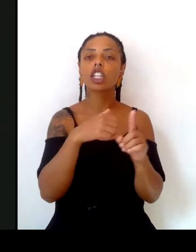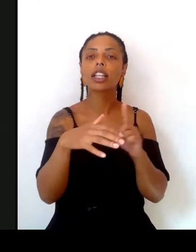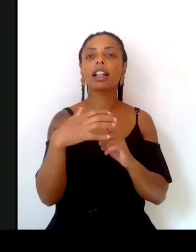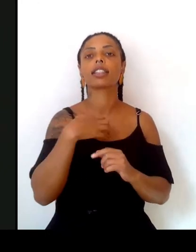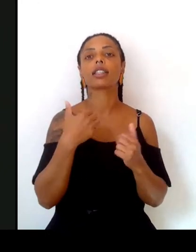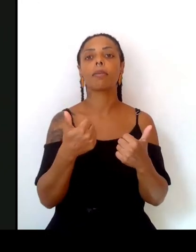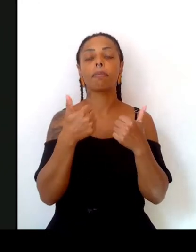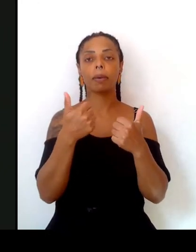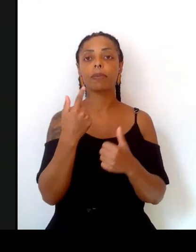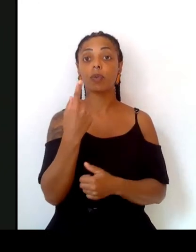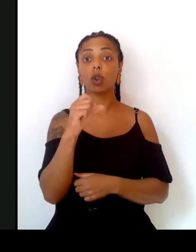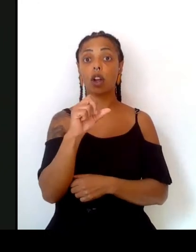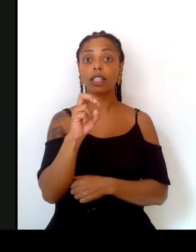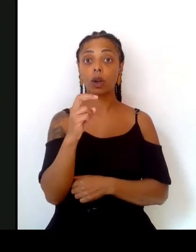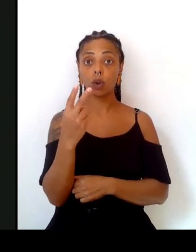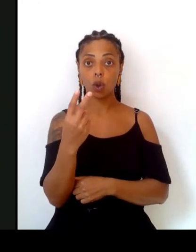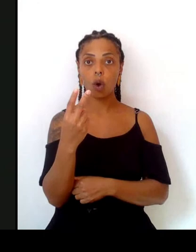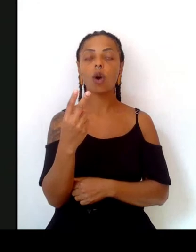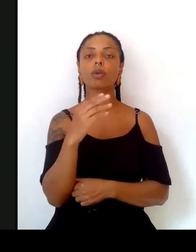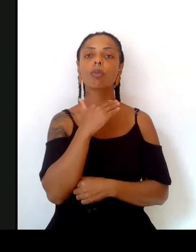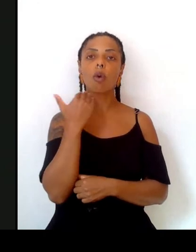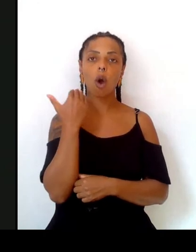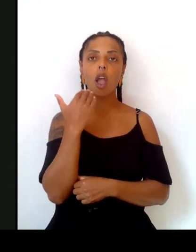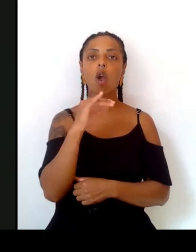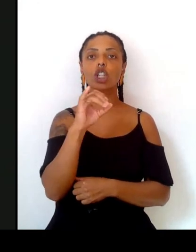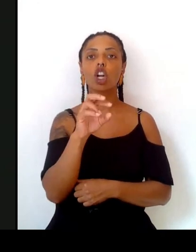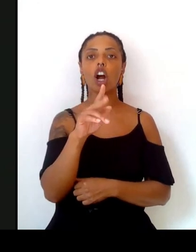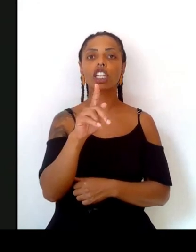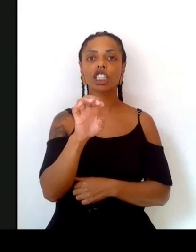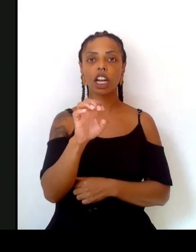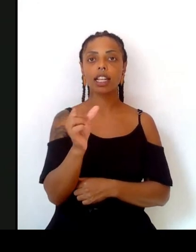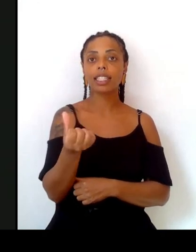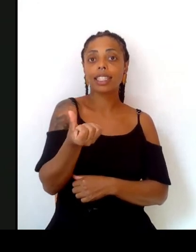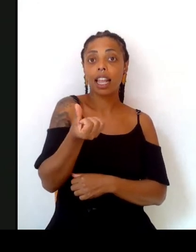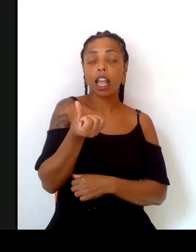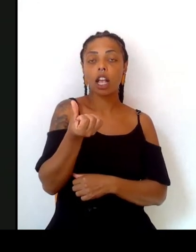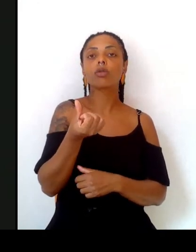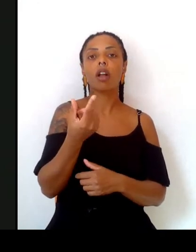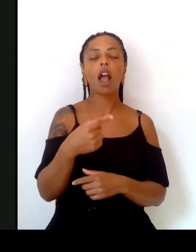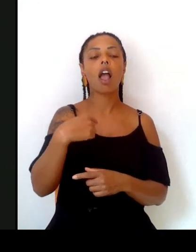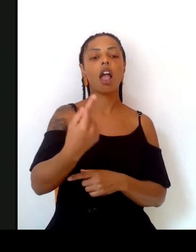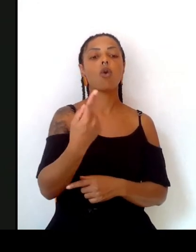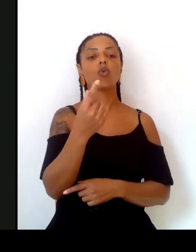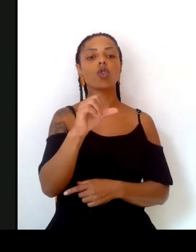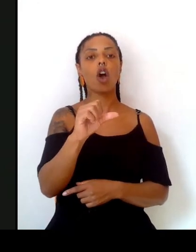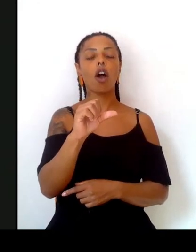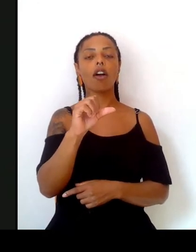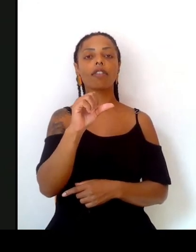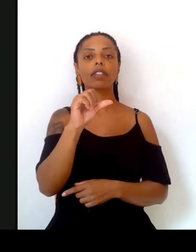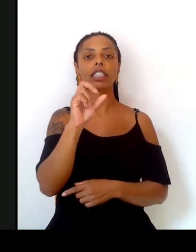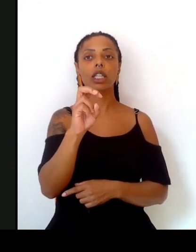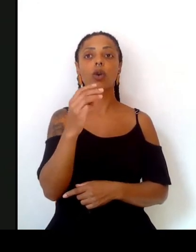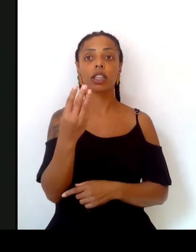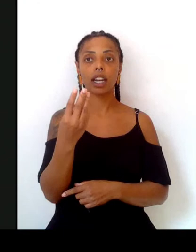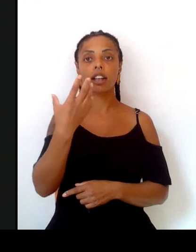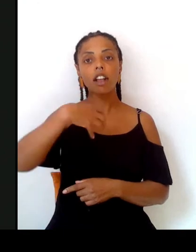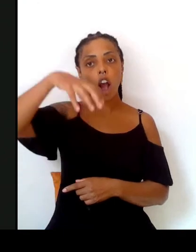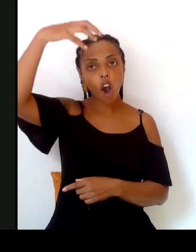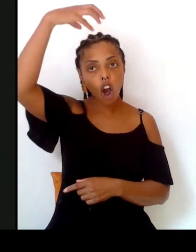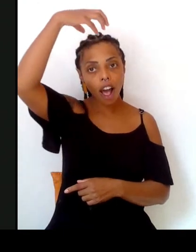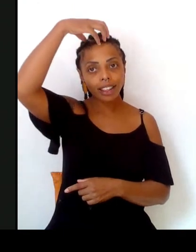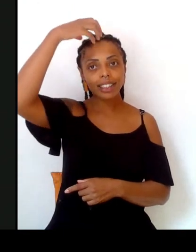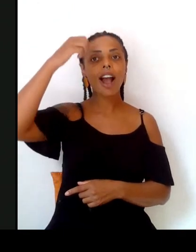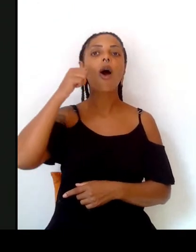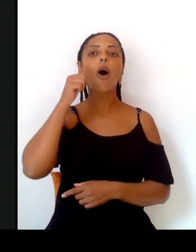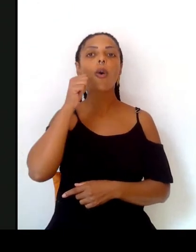a morte de Jorge vi e em 1953 houve a coroação da Rainha Elizabeth II